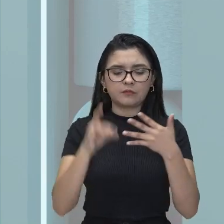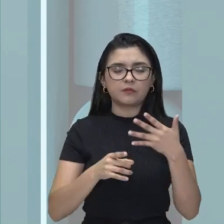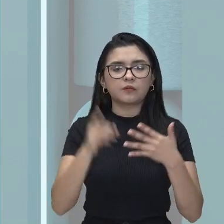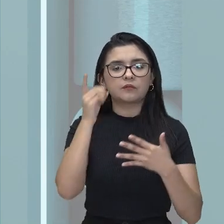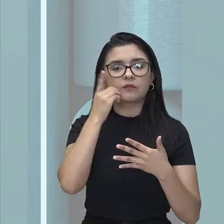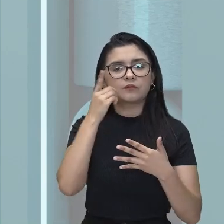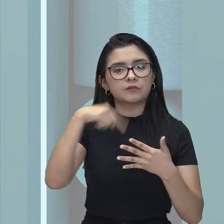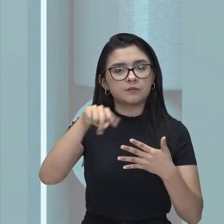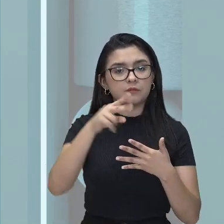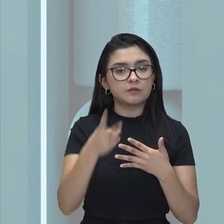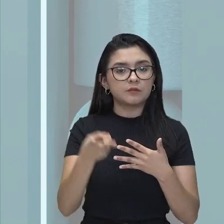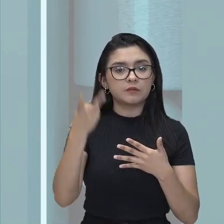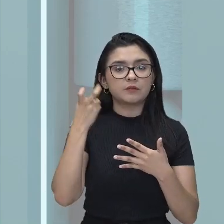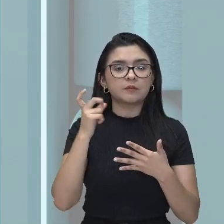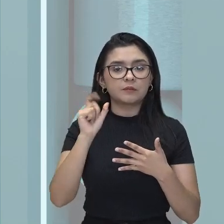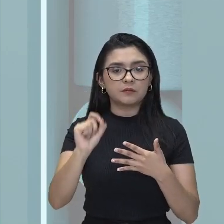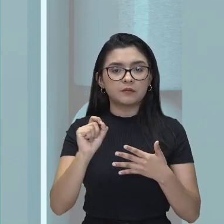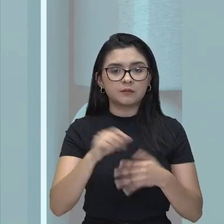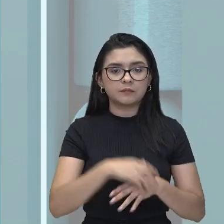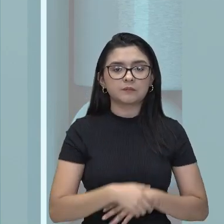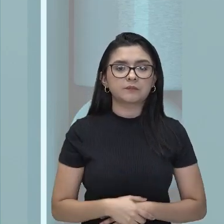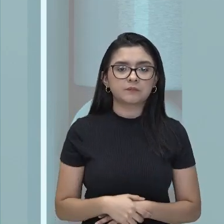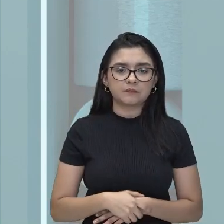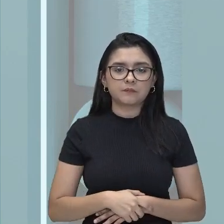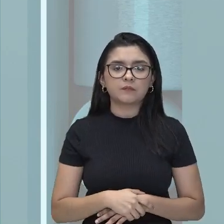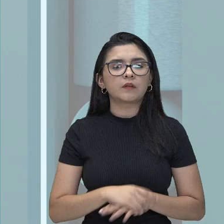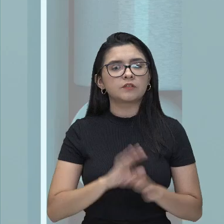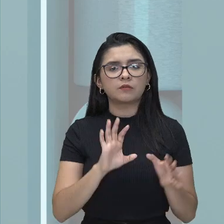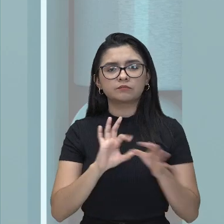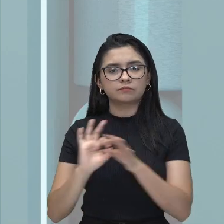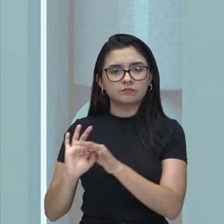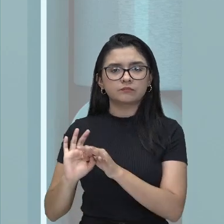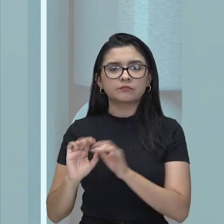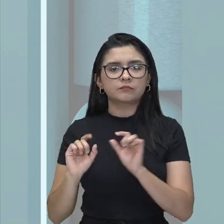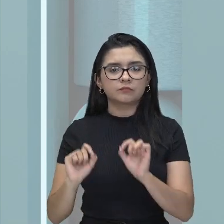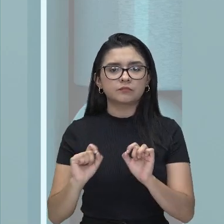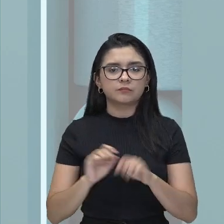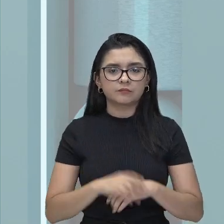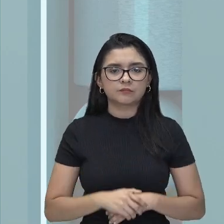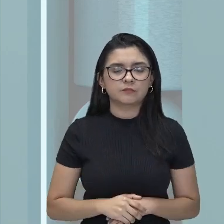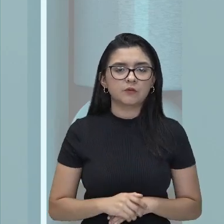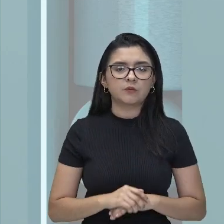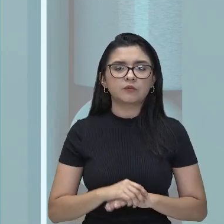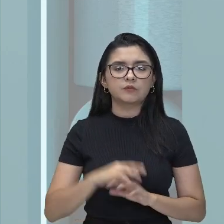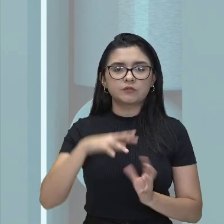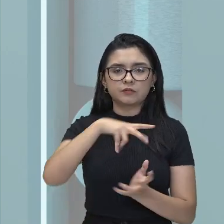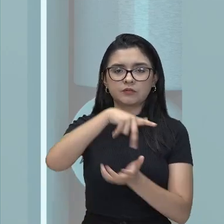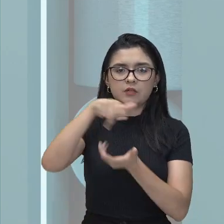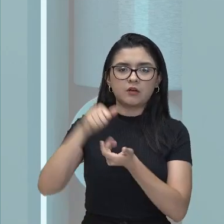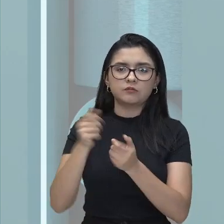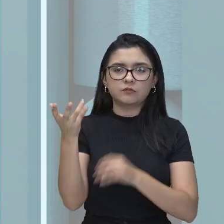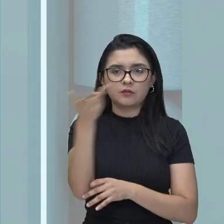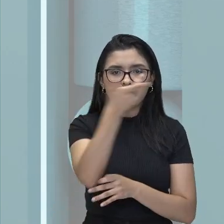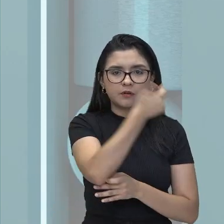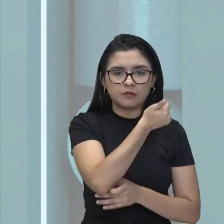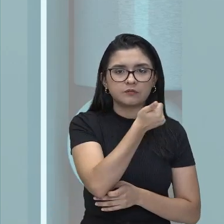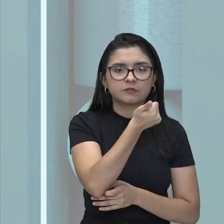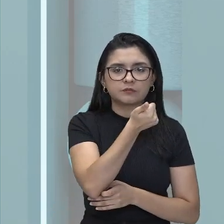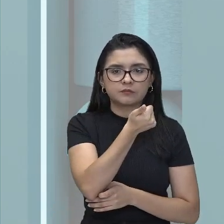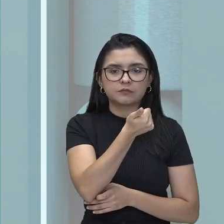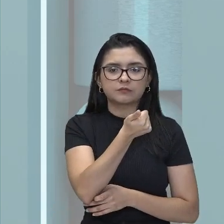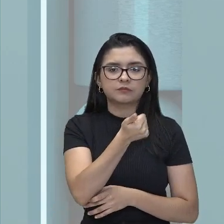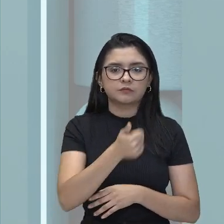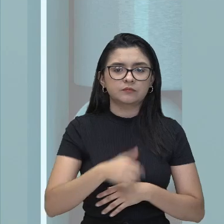viram que eles estão bem agregados né relacionados com os astros do universo Ok a a o